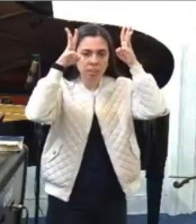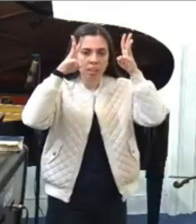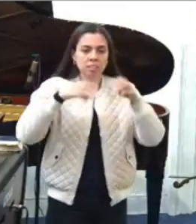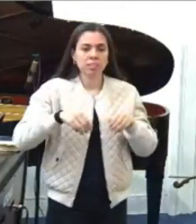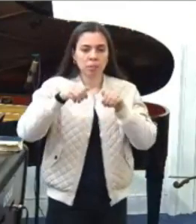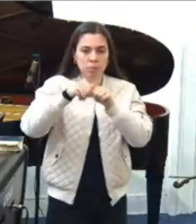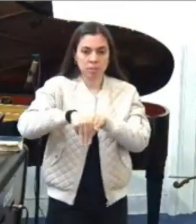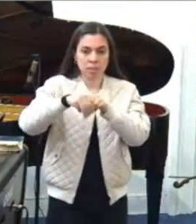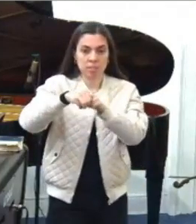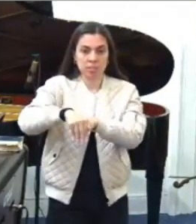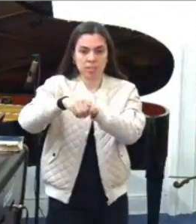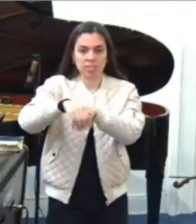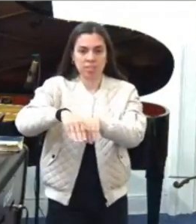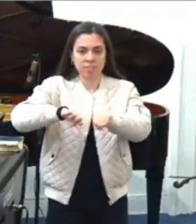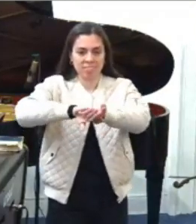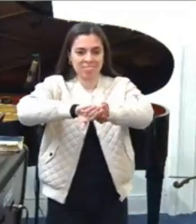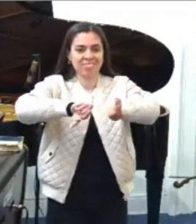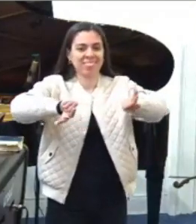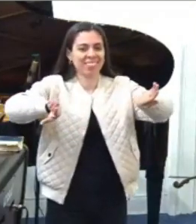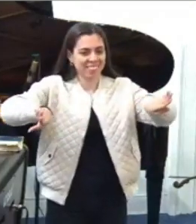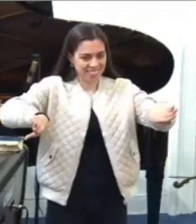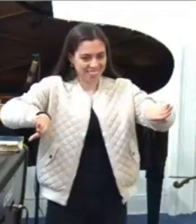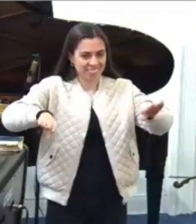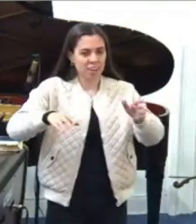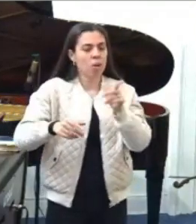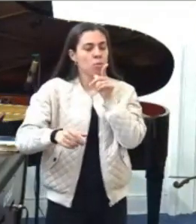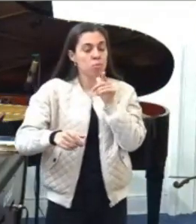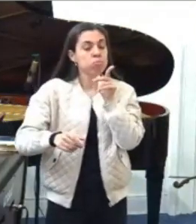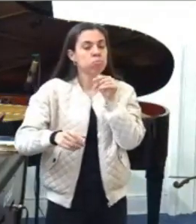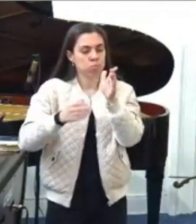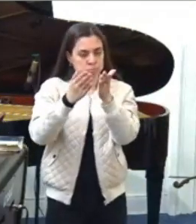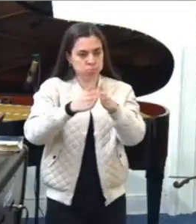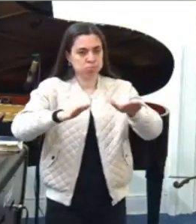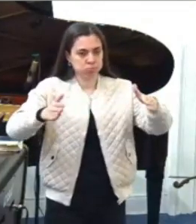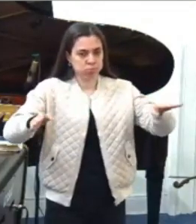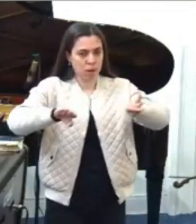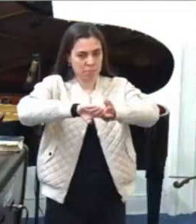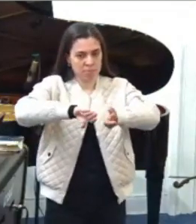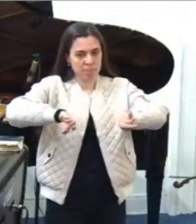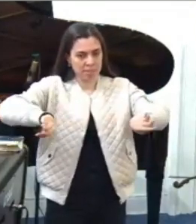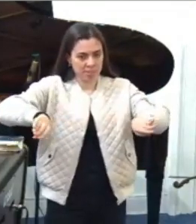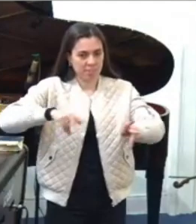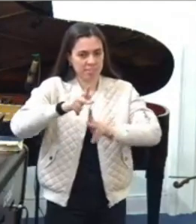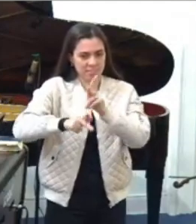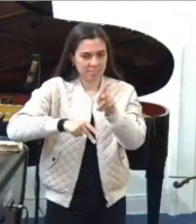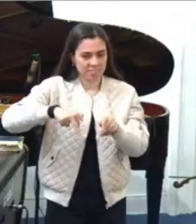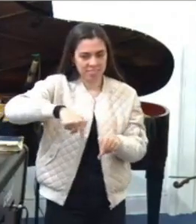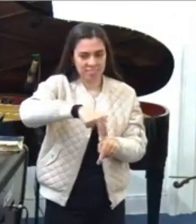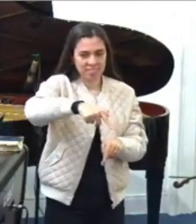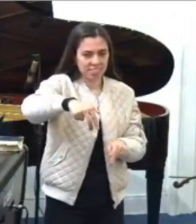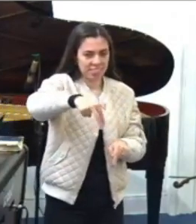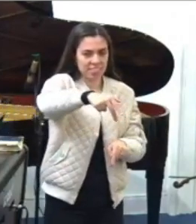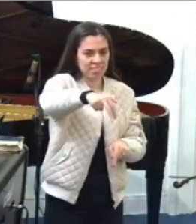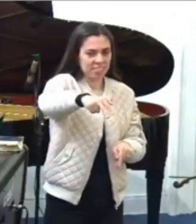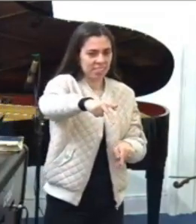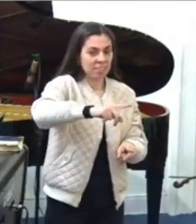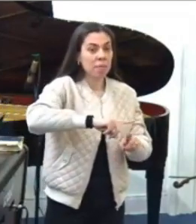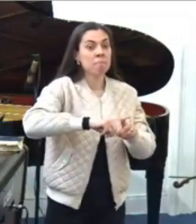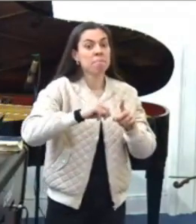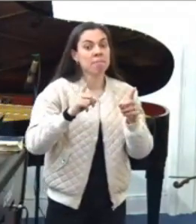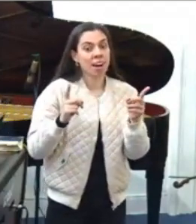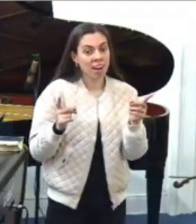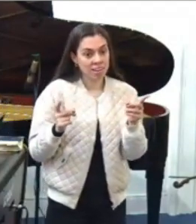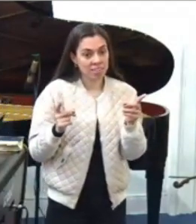Mas depois leia Êxodo capítulo 15, versículo 12. Vai dizer que o mar se abriu e os engoliu, e